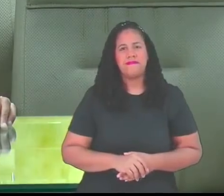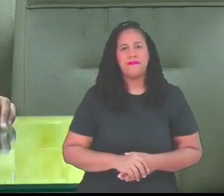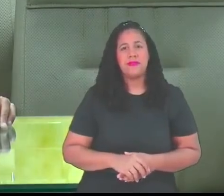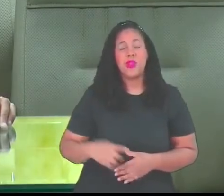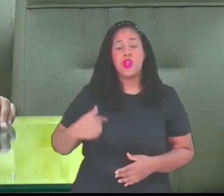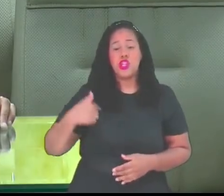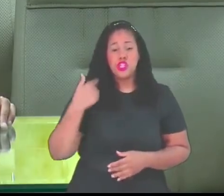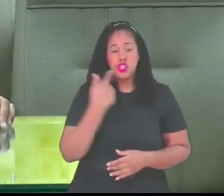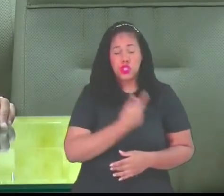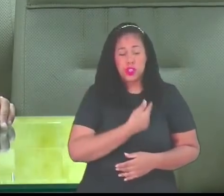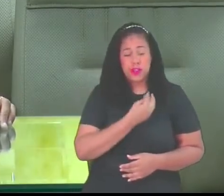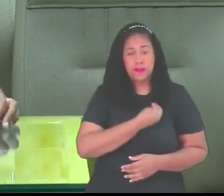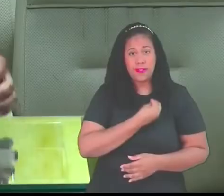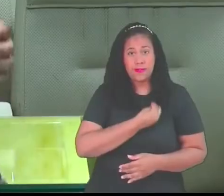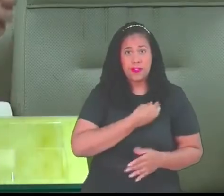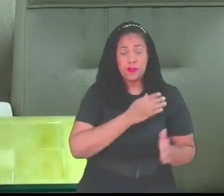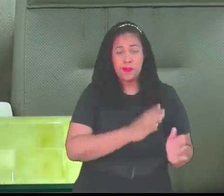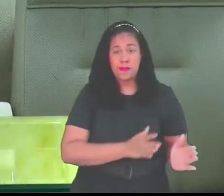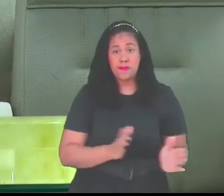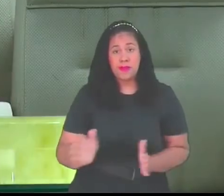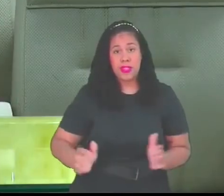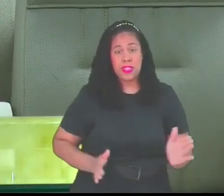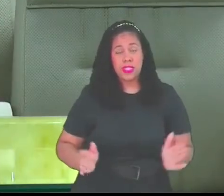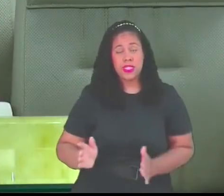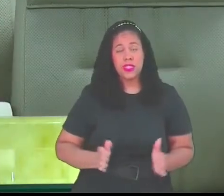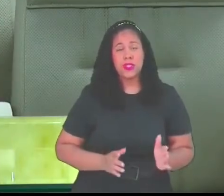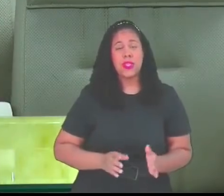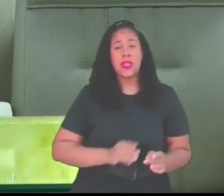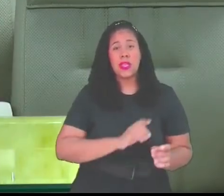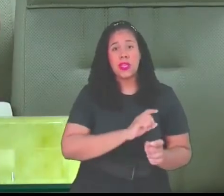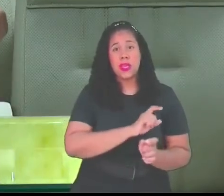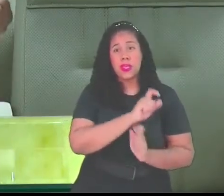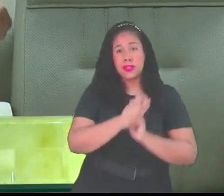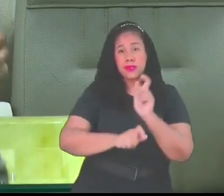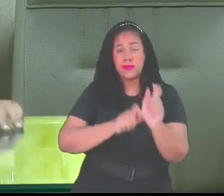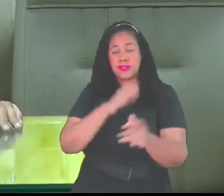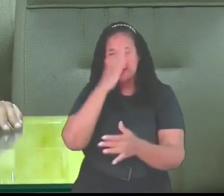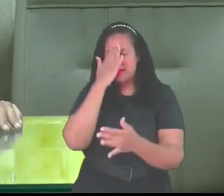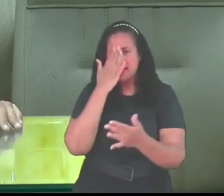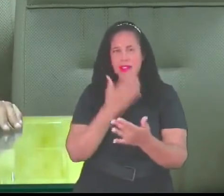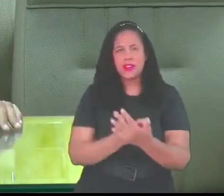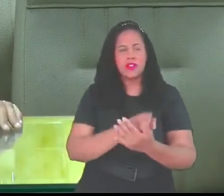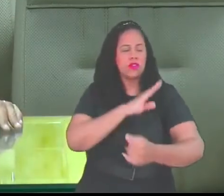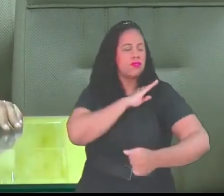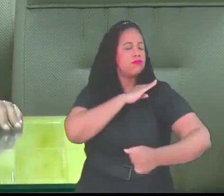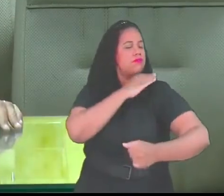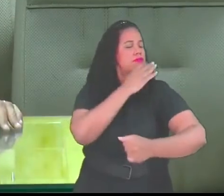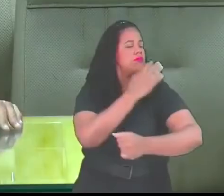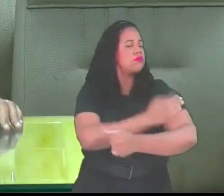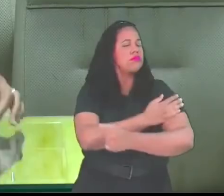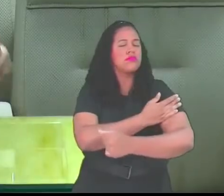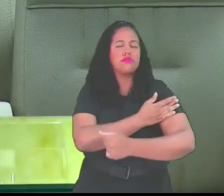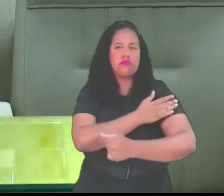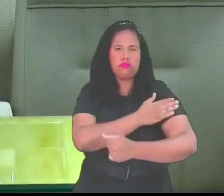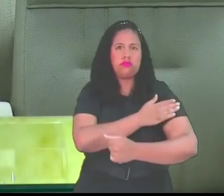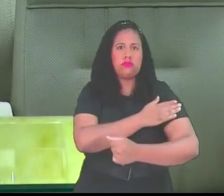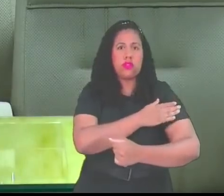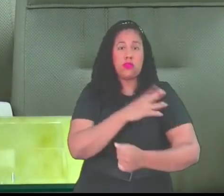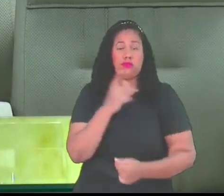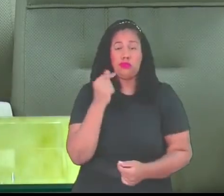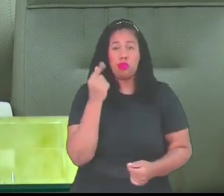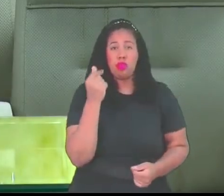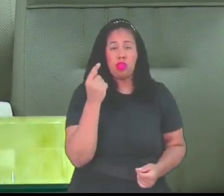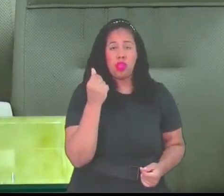Nós estamos vivendo uma época que as pessoas acreditam no seu braço forte, no seu dinheiro, na